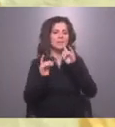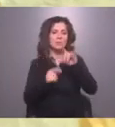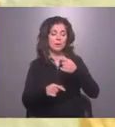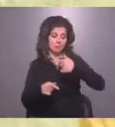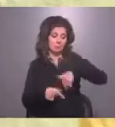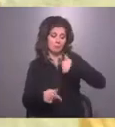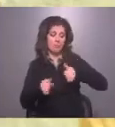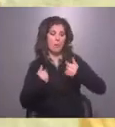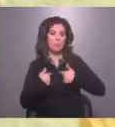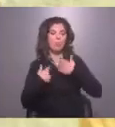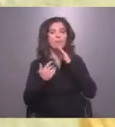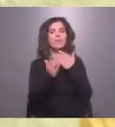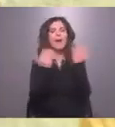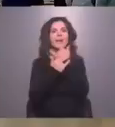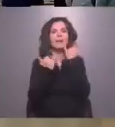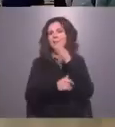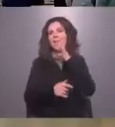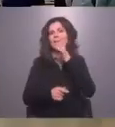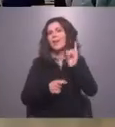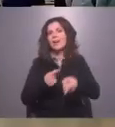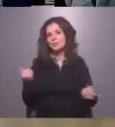próprios, cantando com alegria.